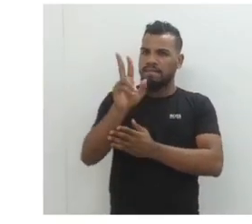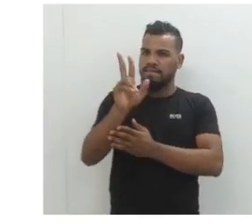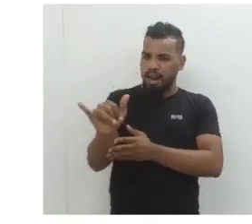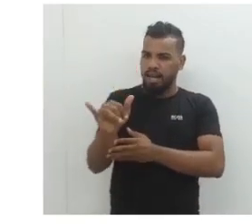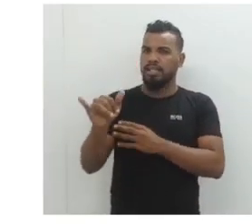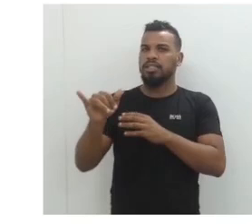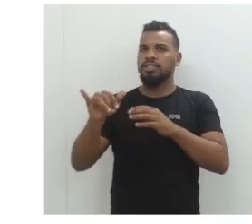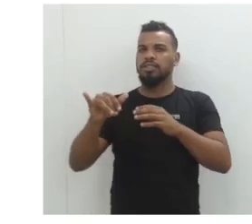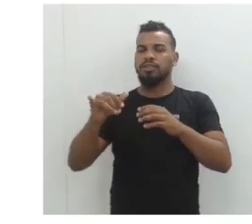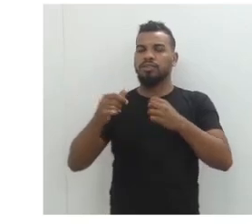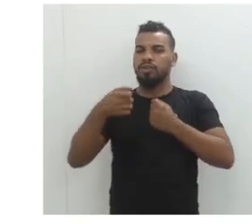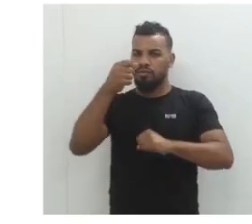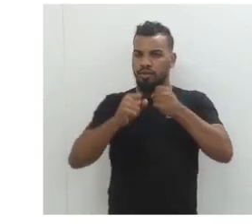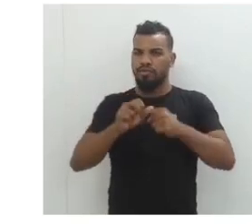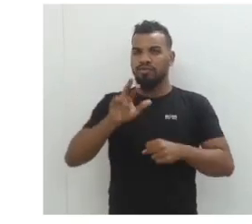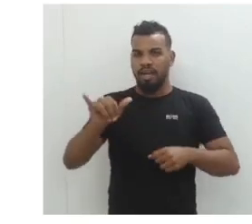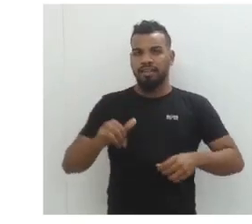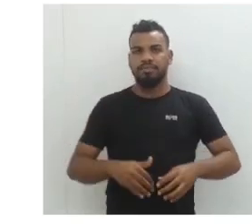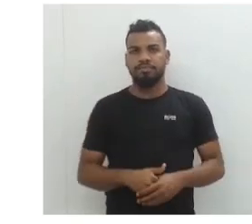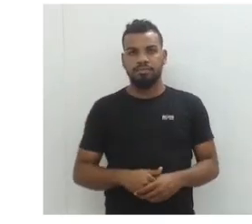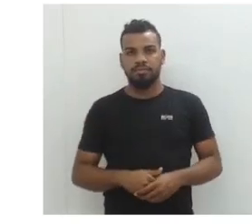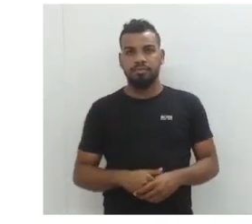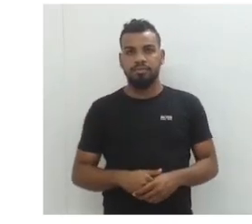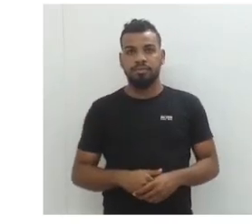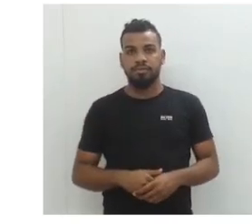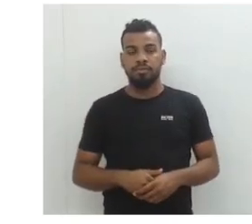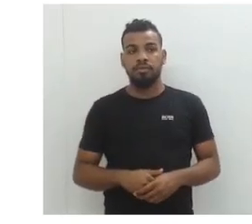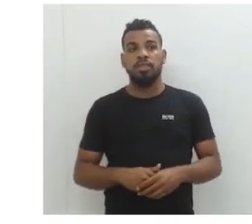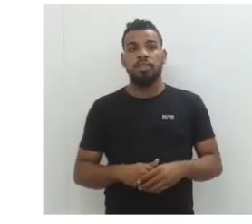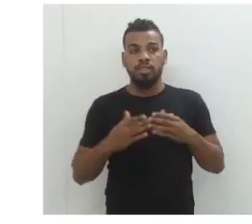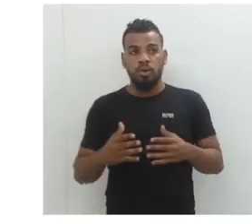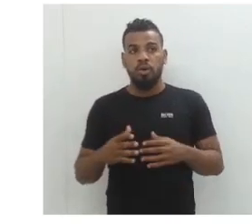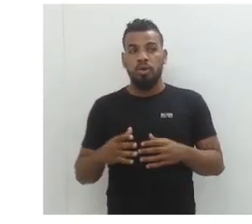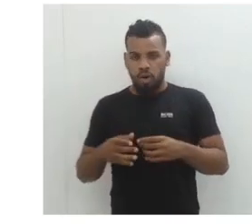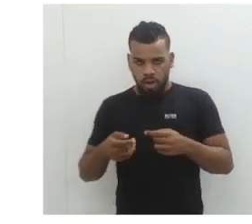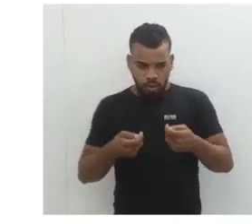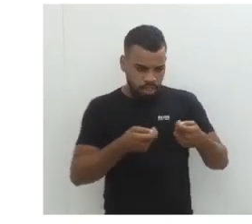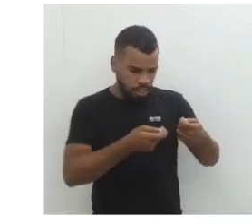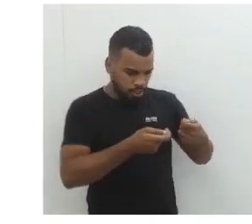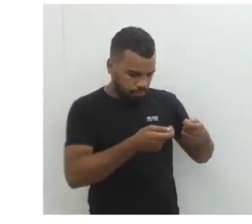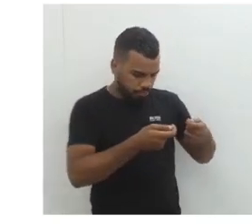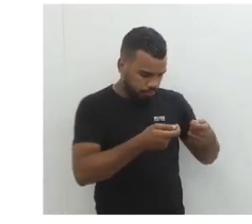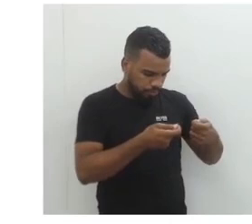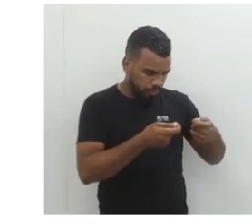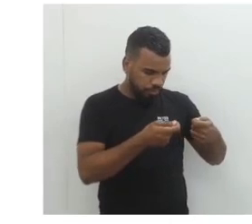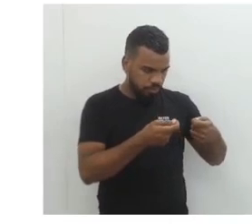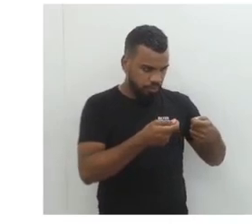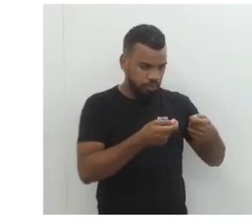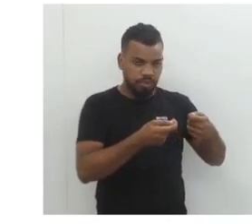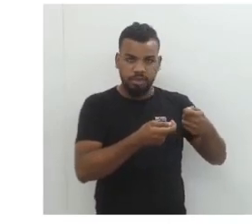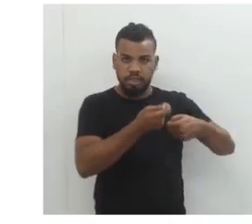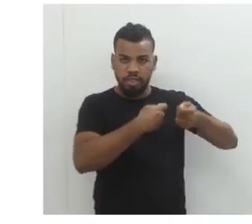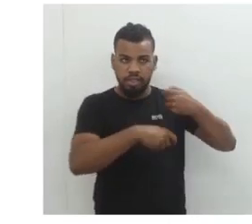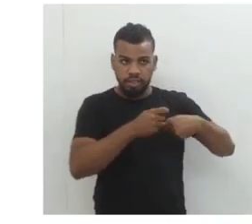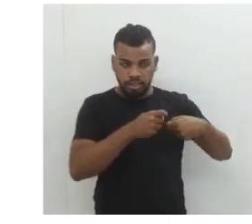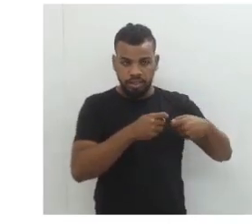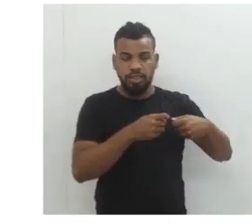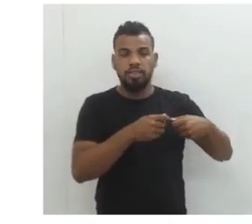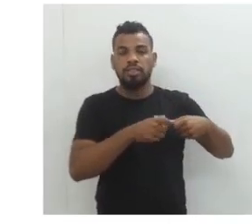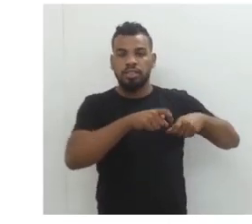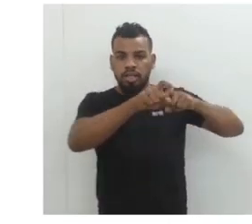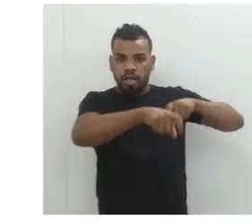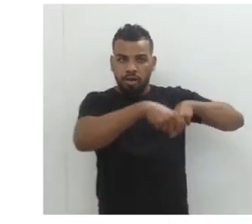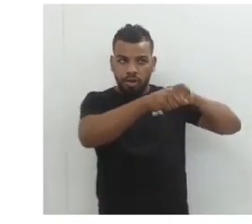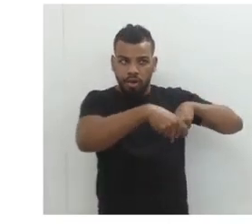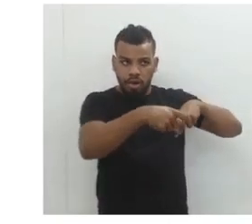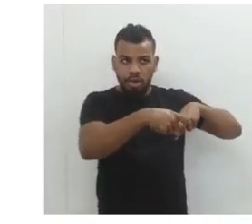a industrialização. Então, nós saímos de uma economia agrícola